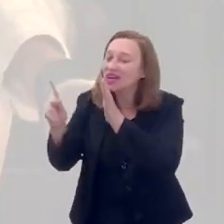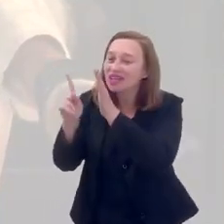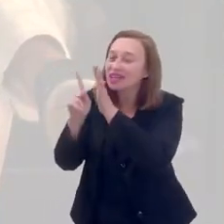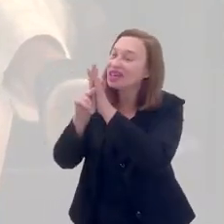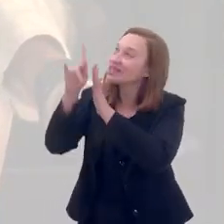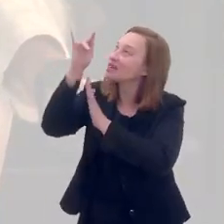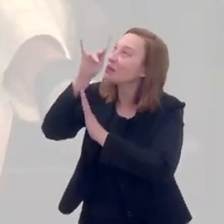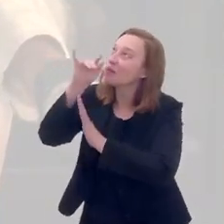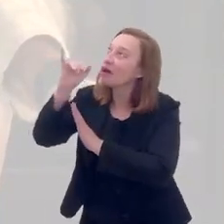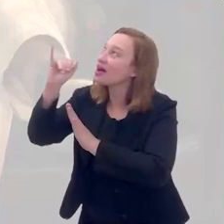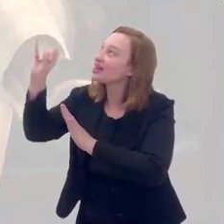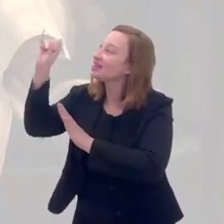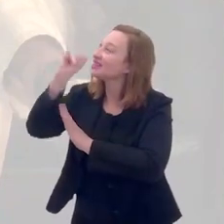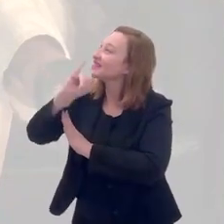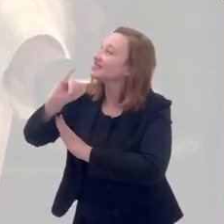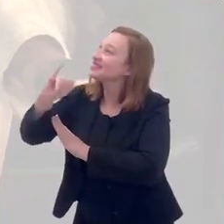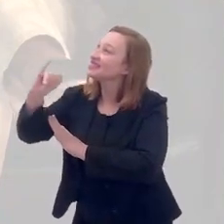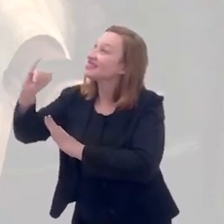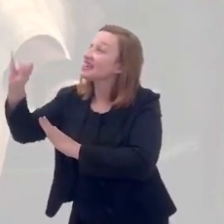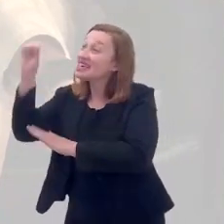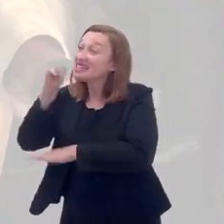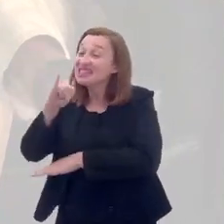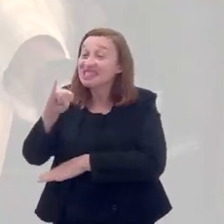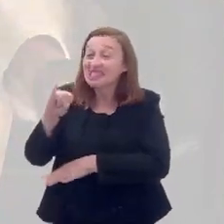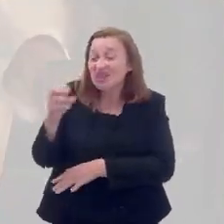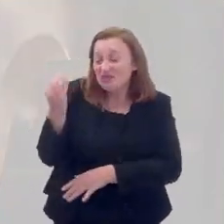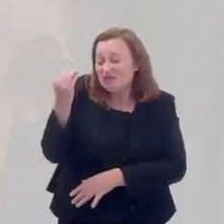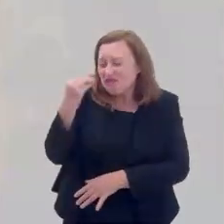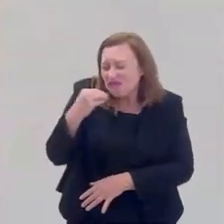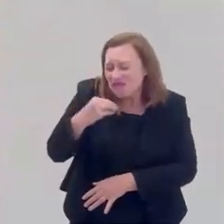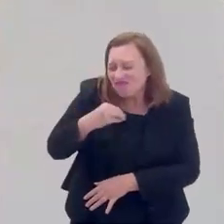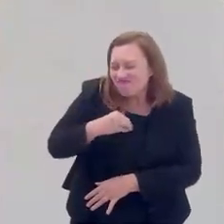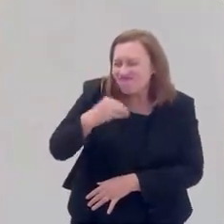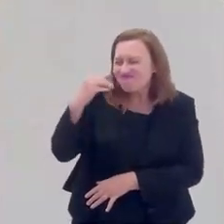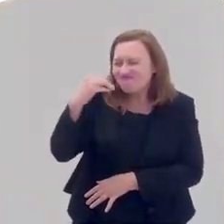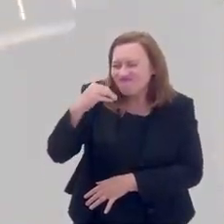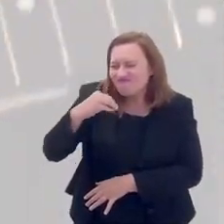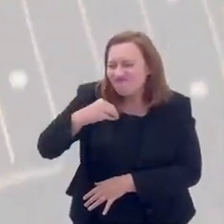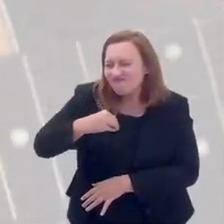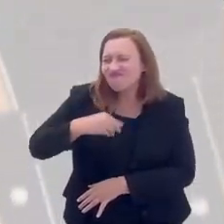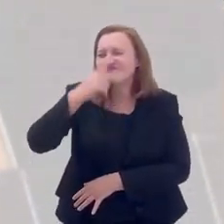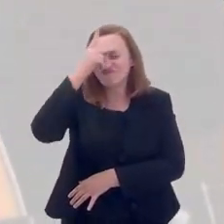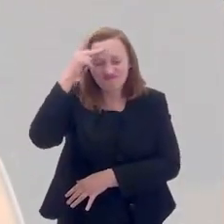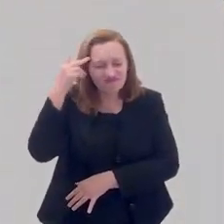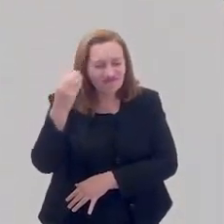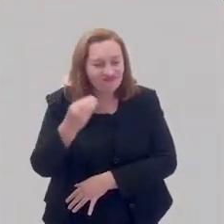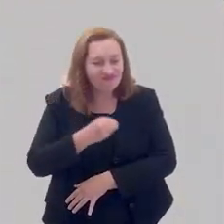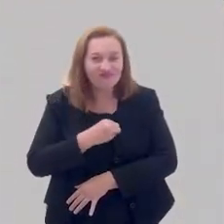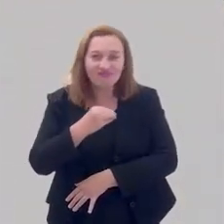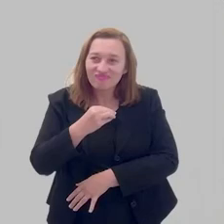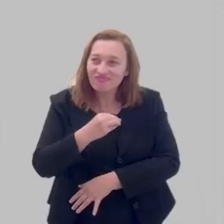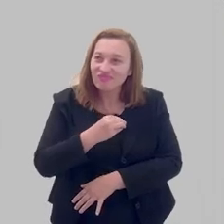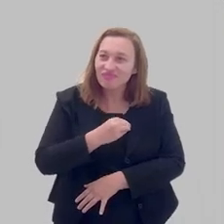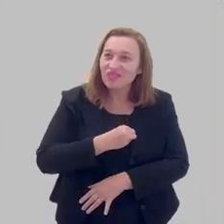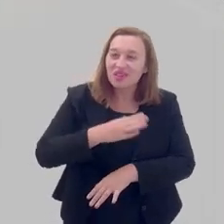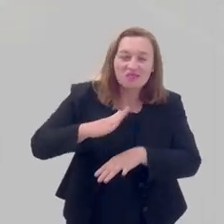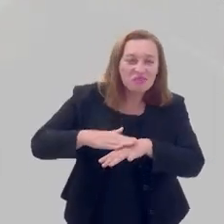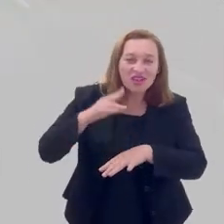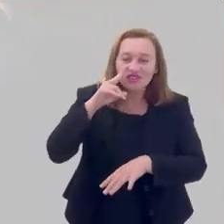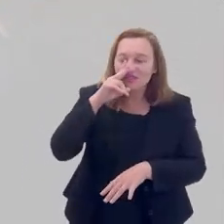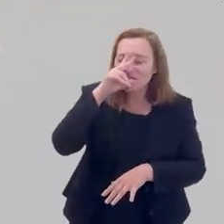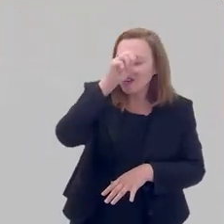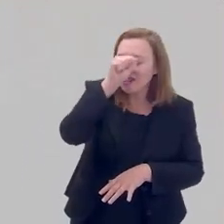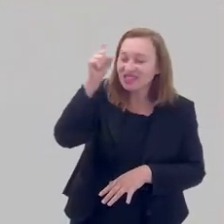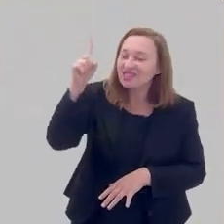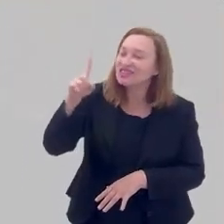tudo é do pai se sou fraco e pecado bem mais forte